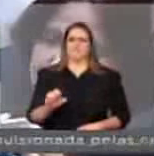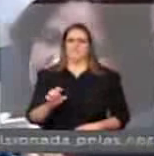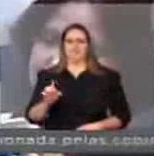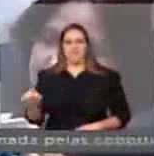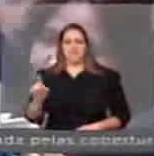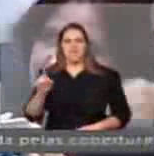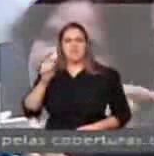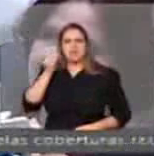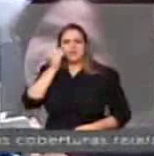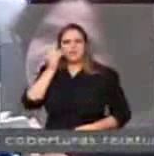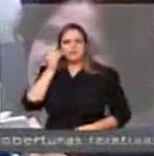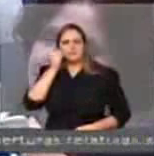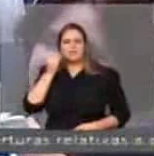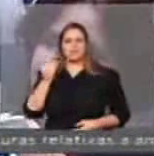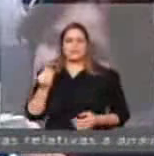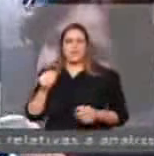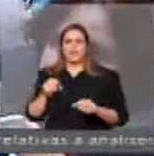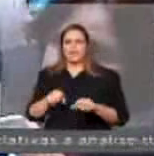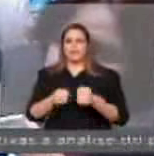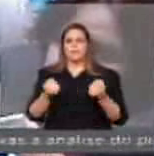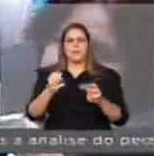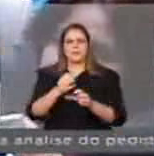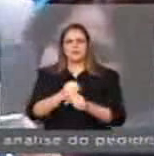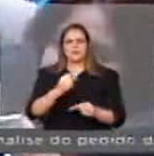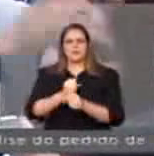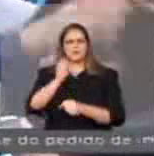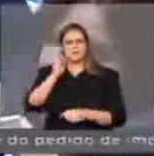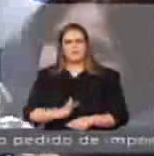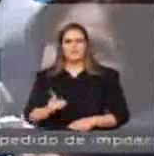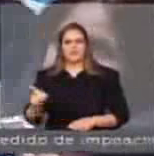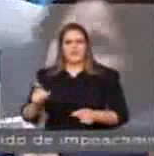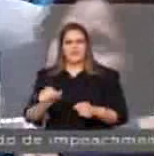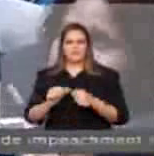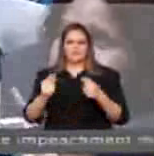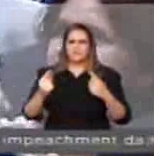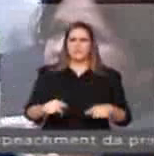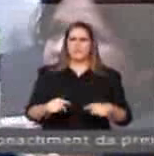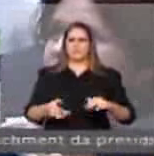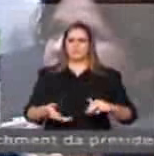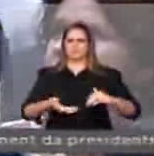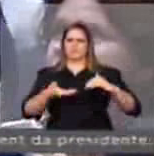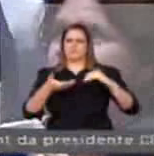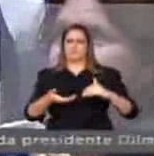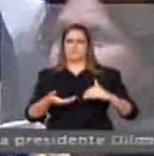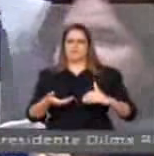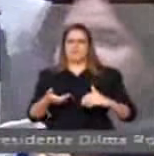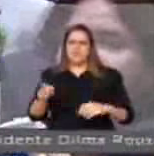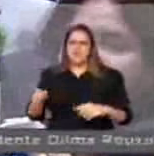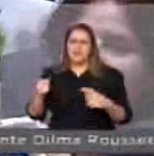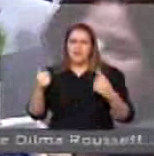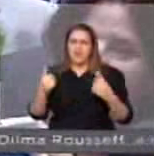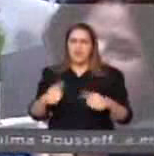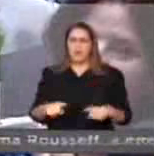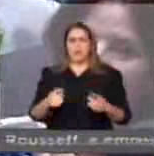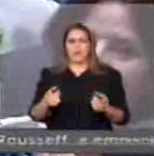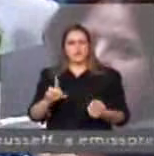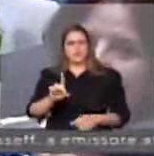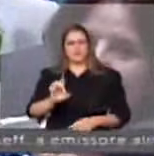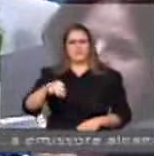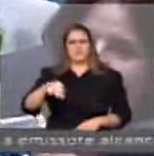tentou contra o orçamento do país. Ela tentou contra a competência do Congresso Nacional. Ela tentou contra a